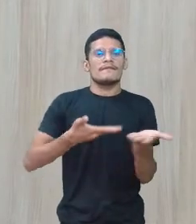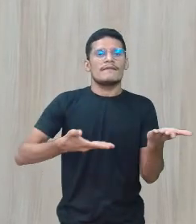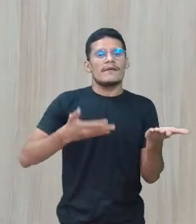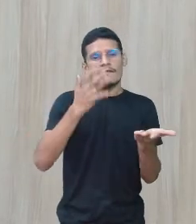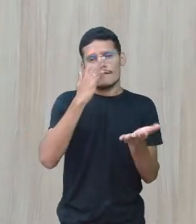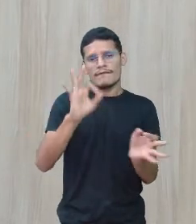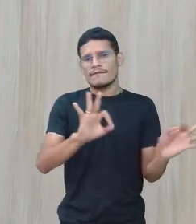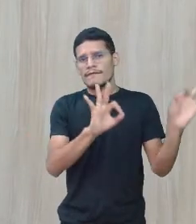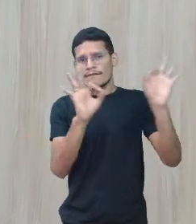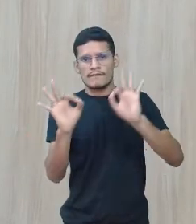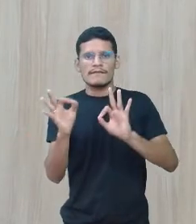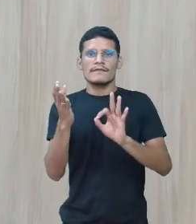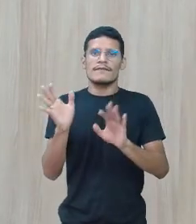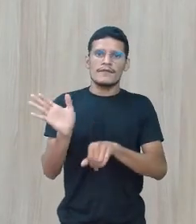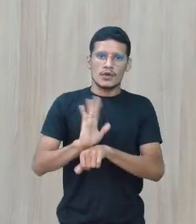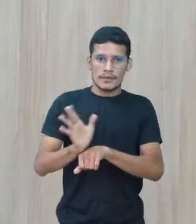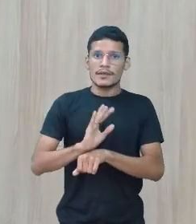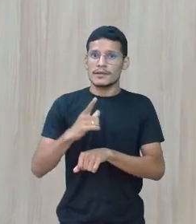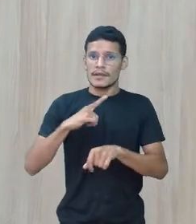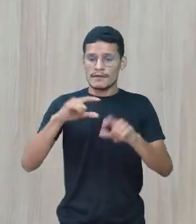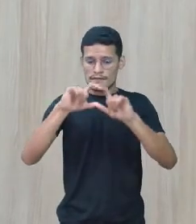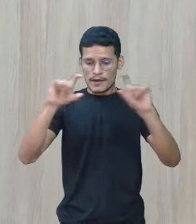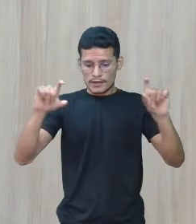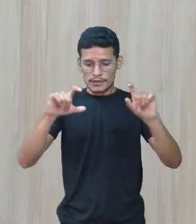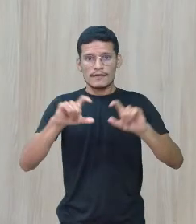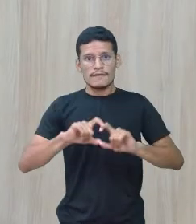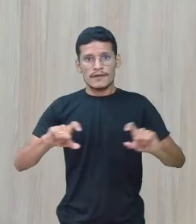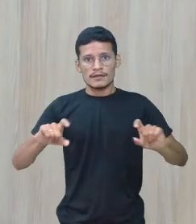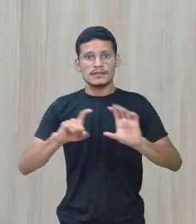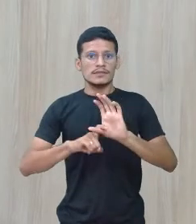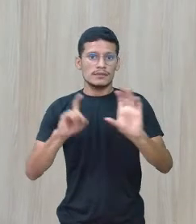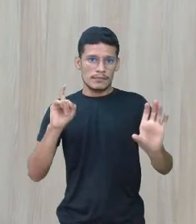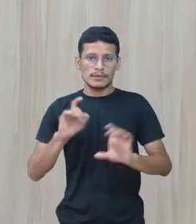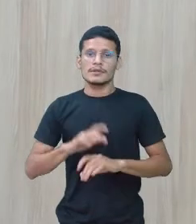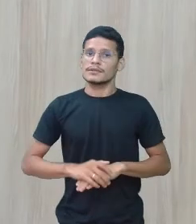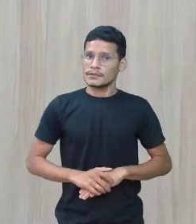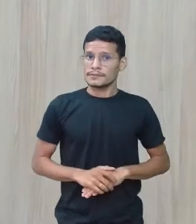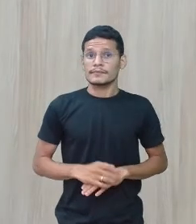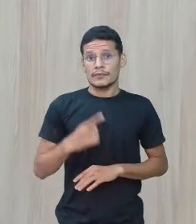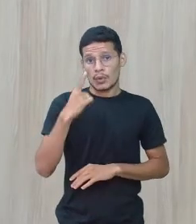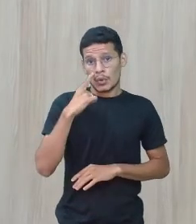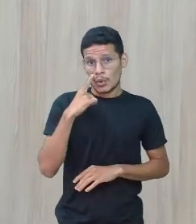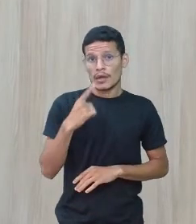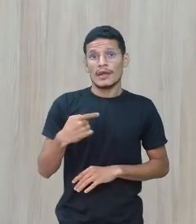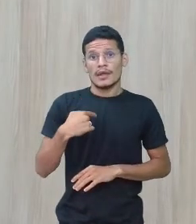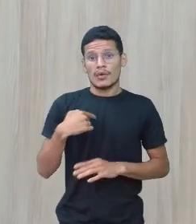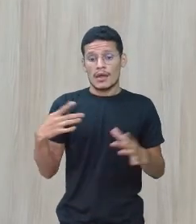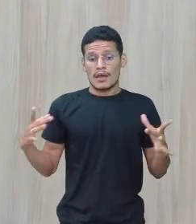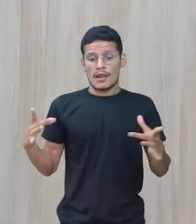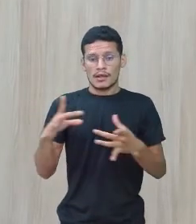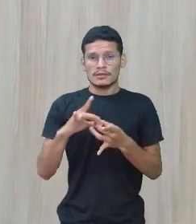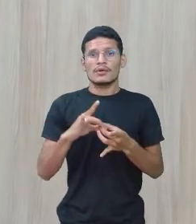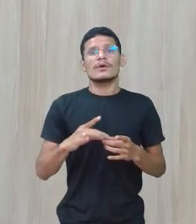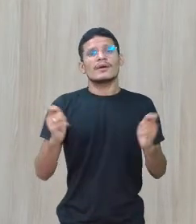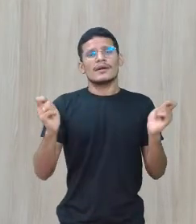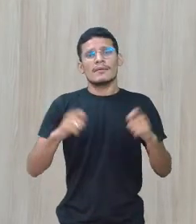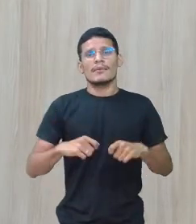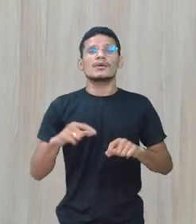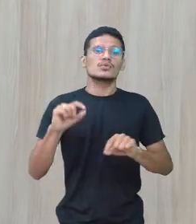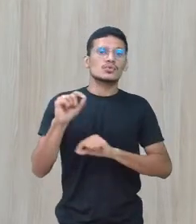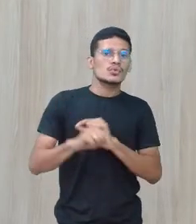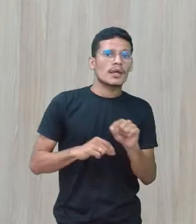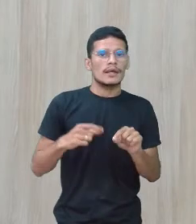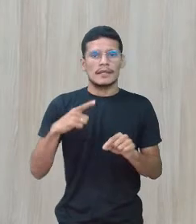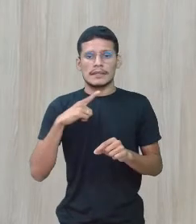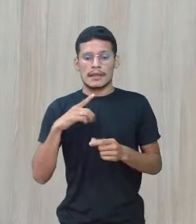orações independentes. Eu amo ler, amo ver filmes. Mas quando eu relaciono, eu posso dar